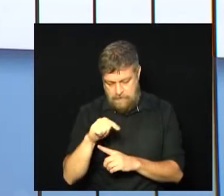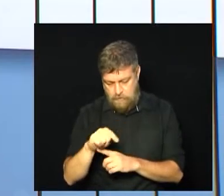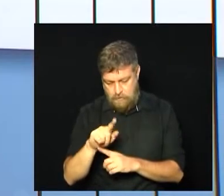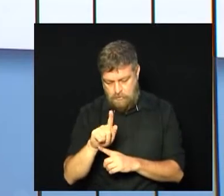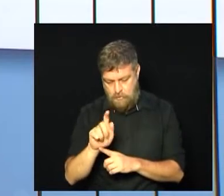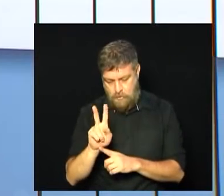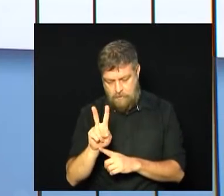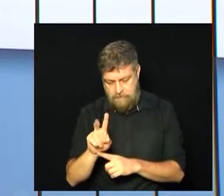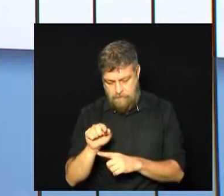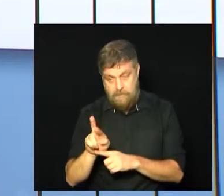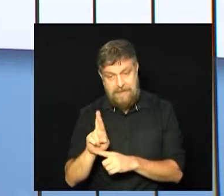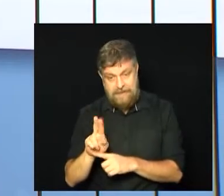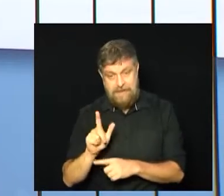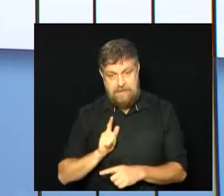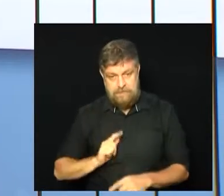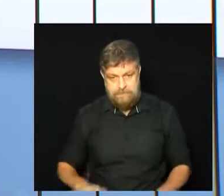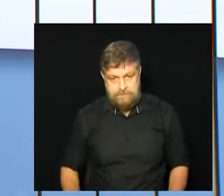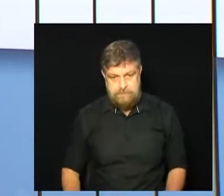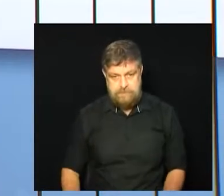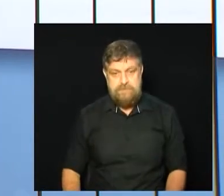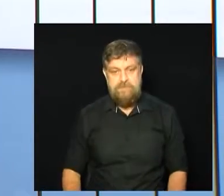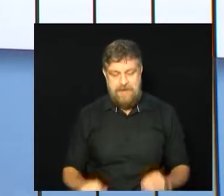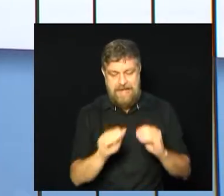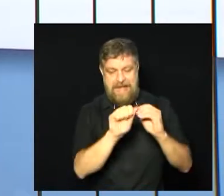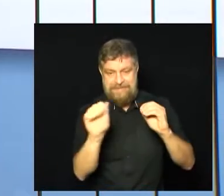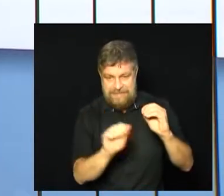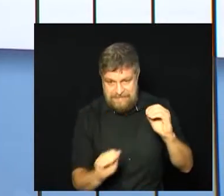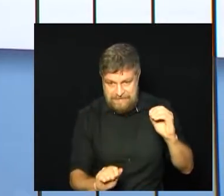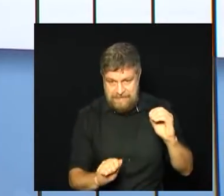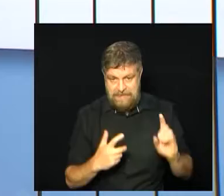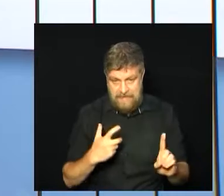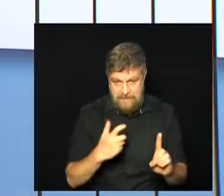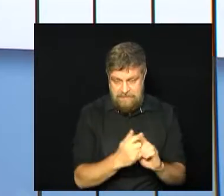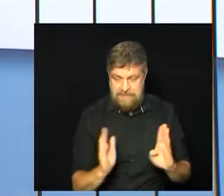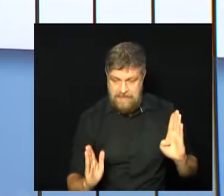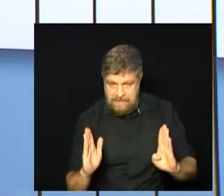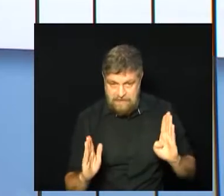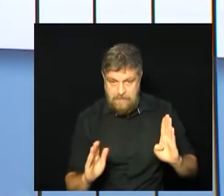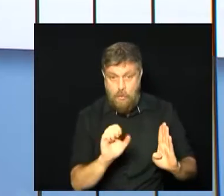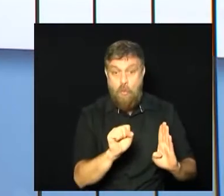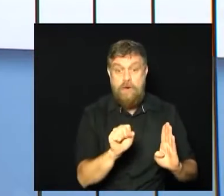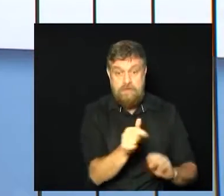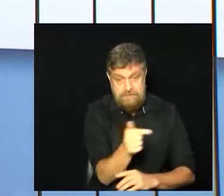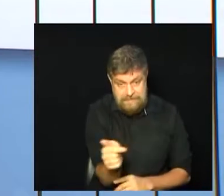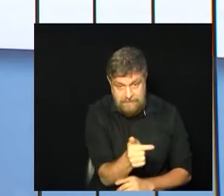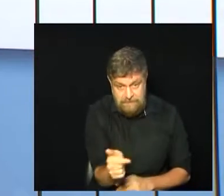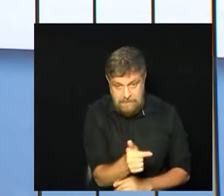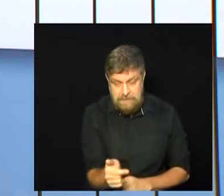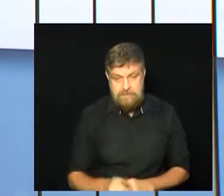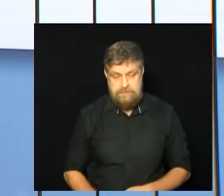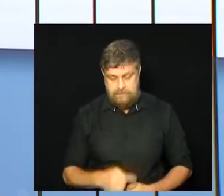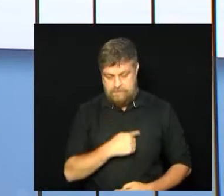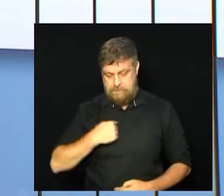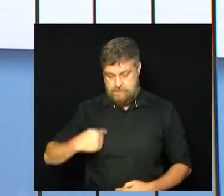vacina.campinas.sp.gov.br. A vacina da AstraZeneca, então, o intervalo são de 8 semanas.